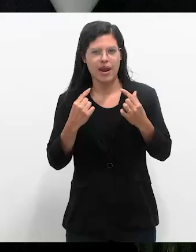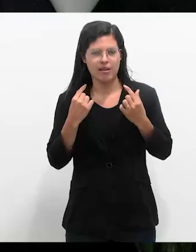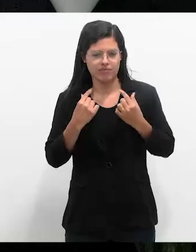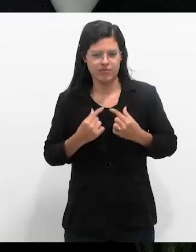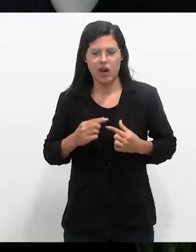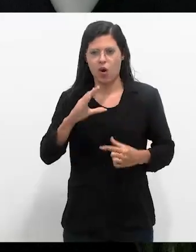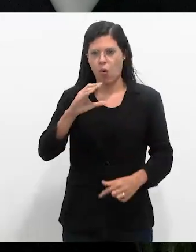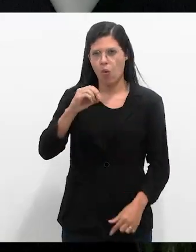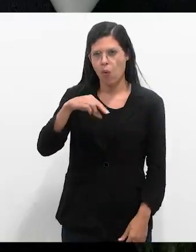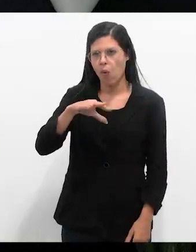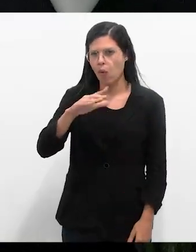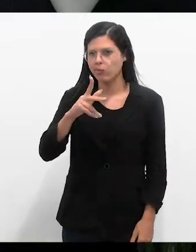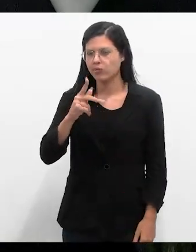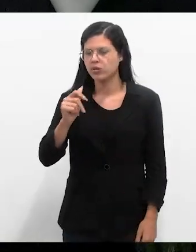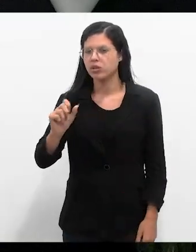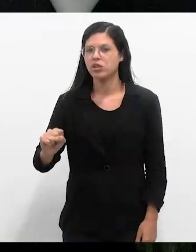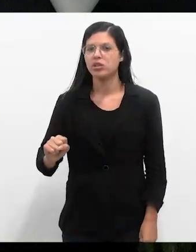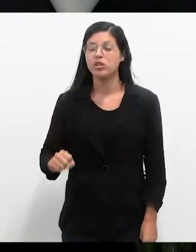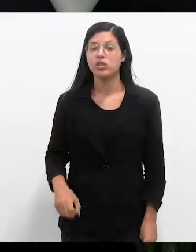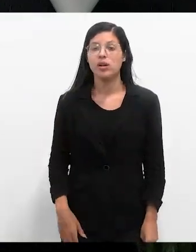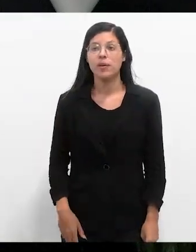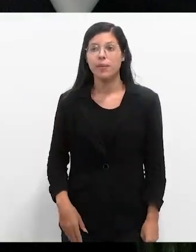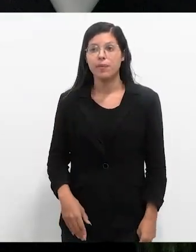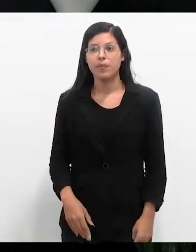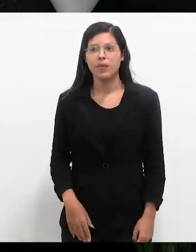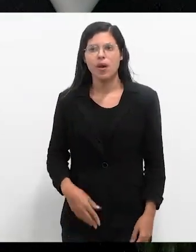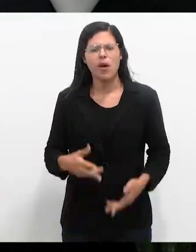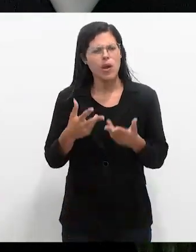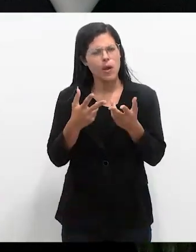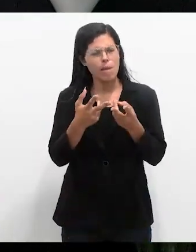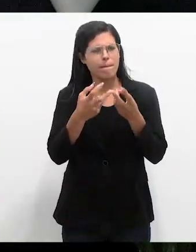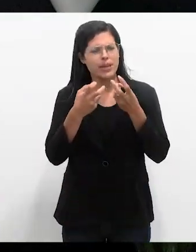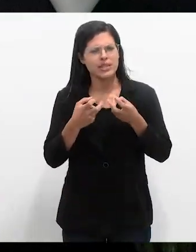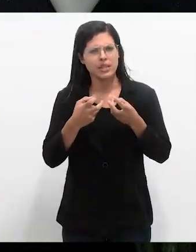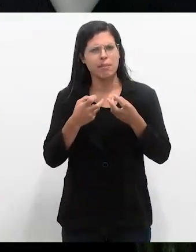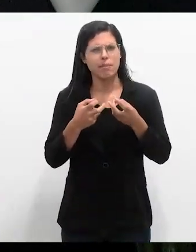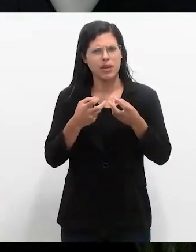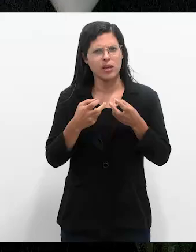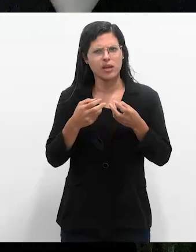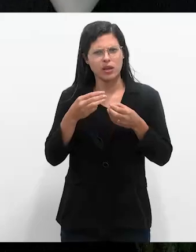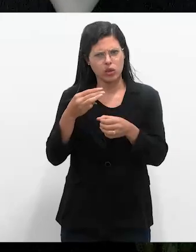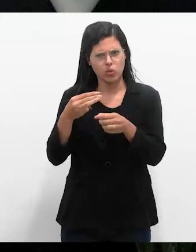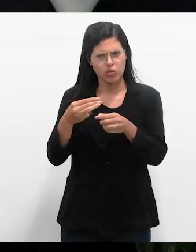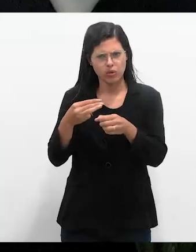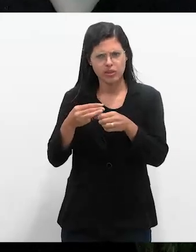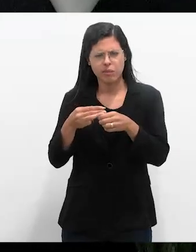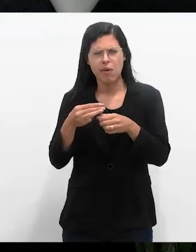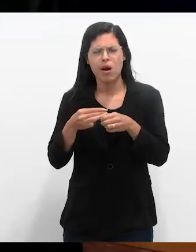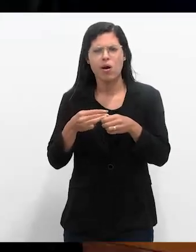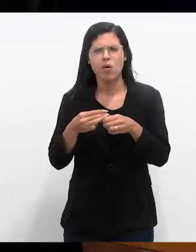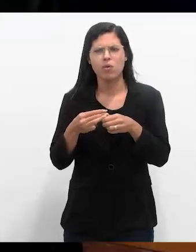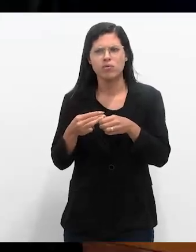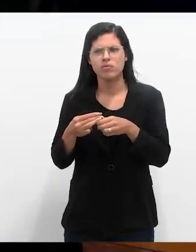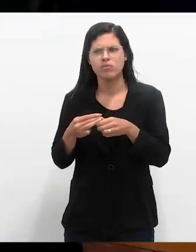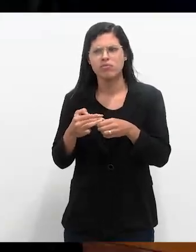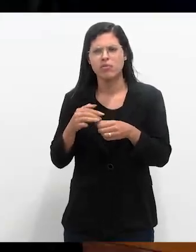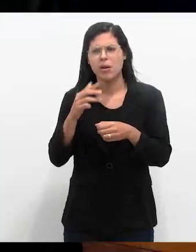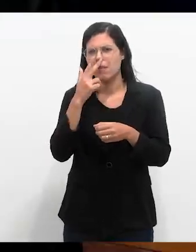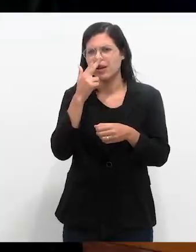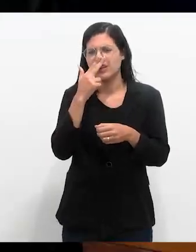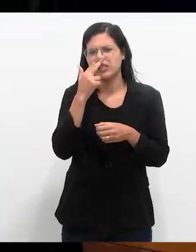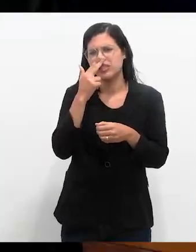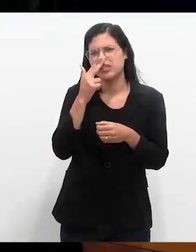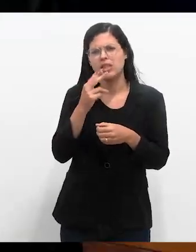Mas quando foi que ele me disse isso? Eu notei ele no municipal, eu notei ele um pouco